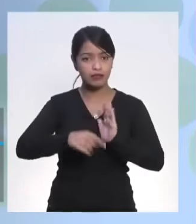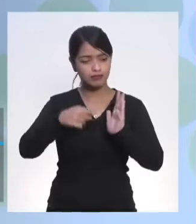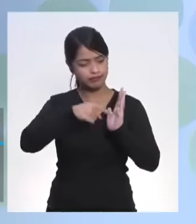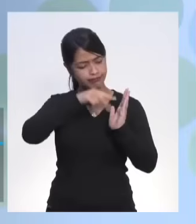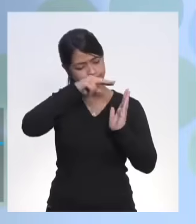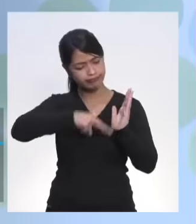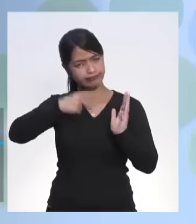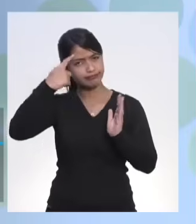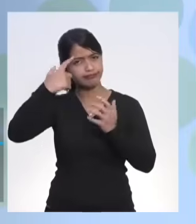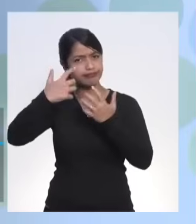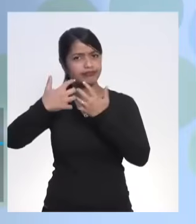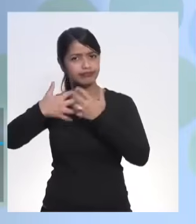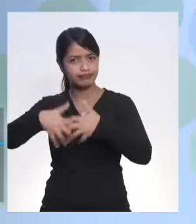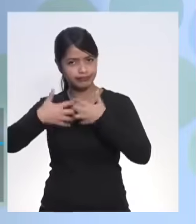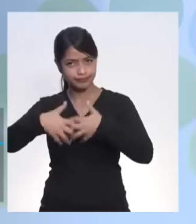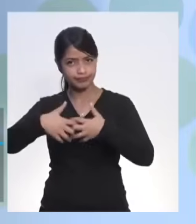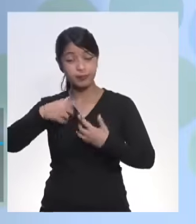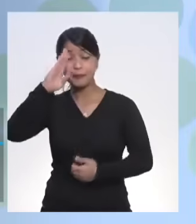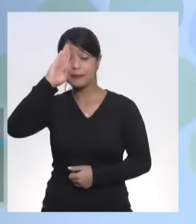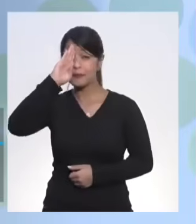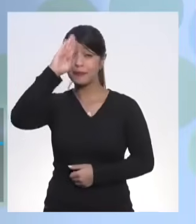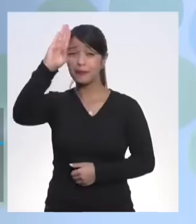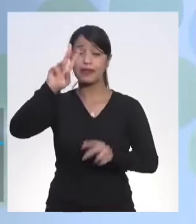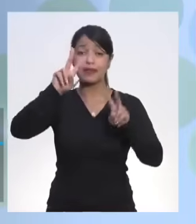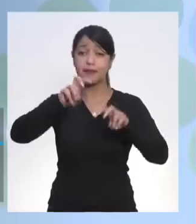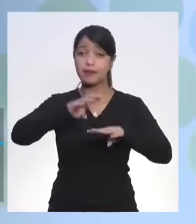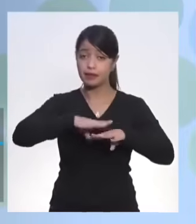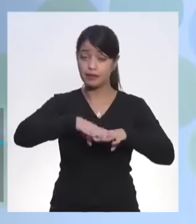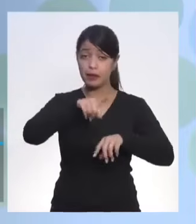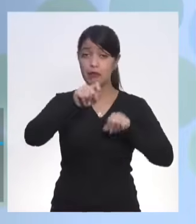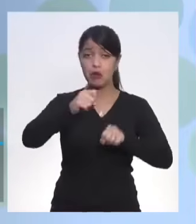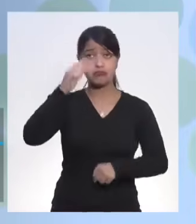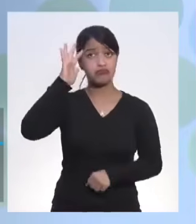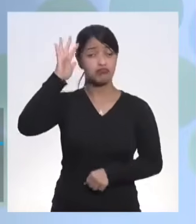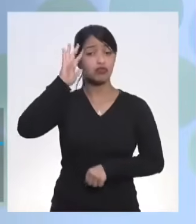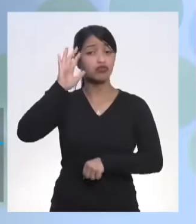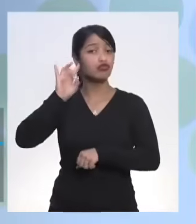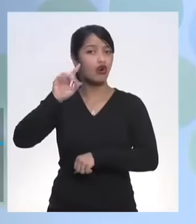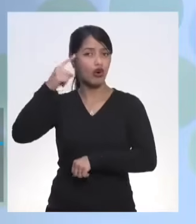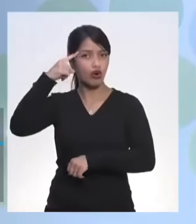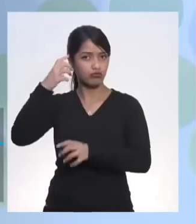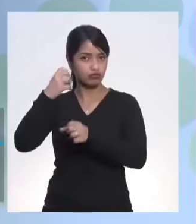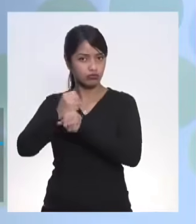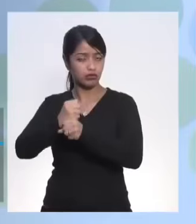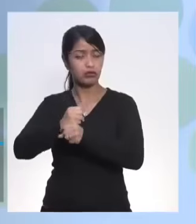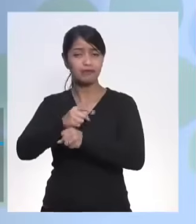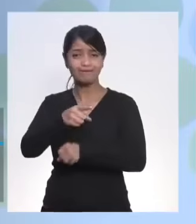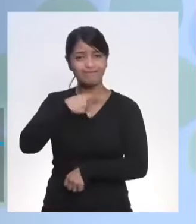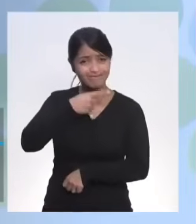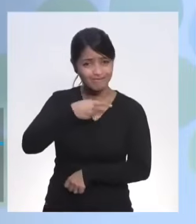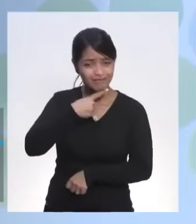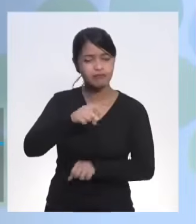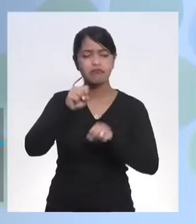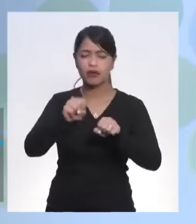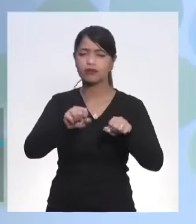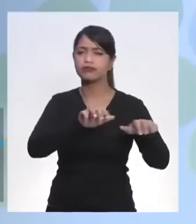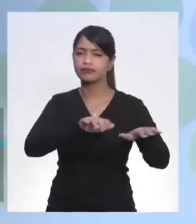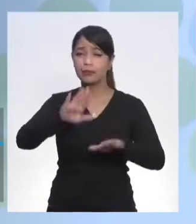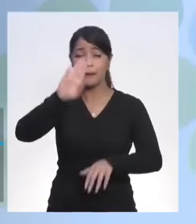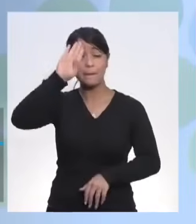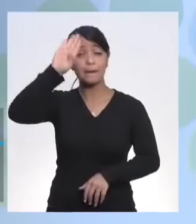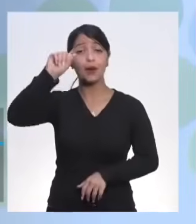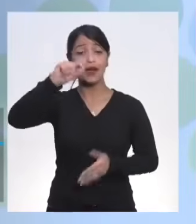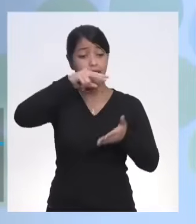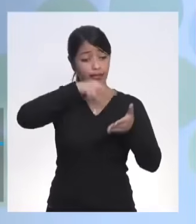parte de matemática, você pode fazer ou por cálculo mental. Se você não conseguir, escreva lá, mas é a questão da